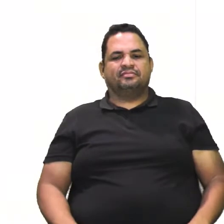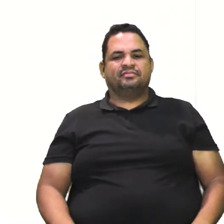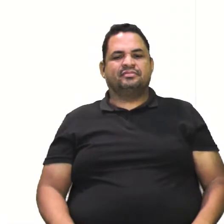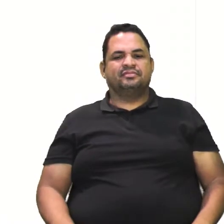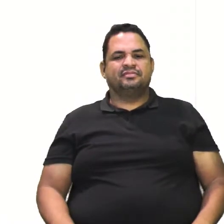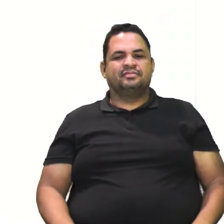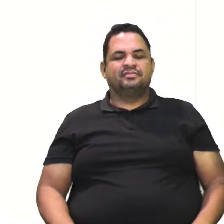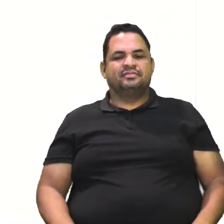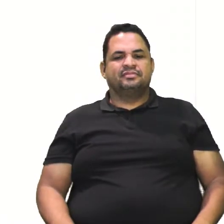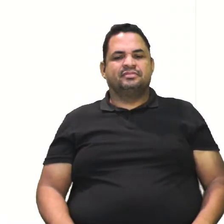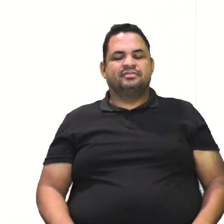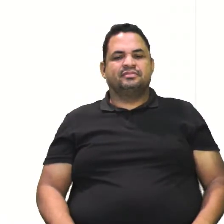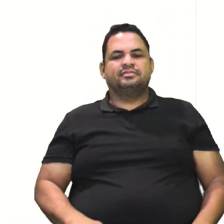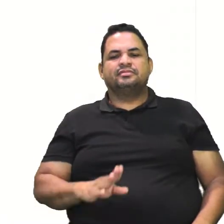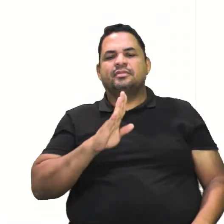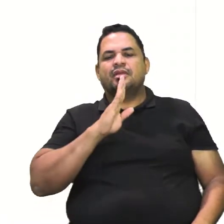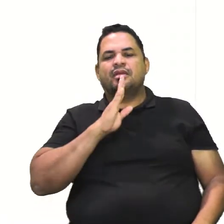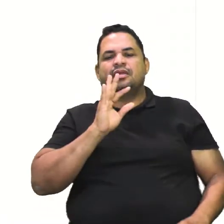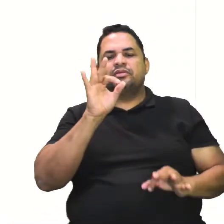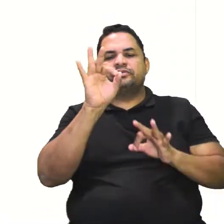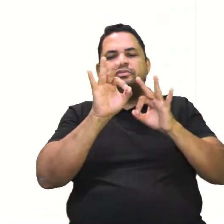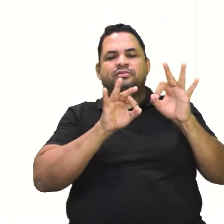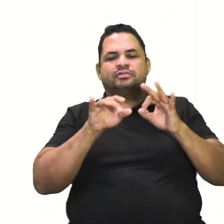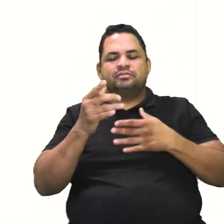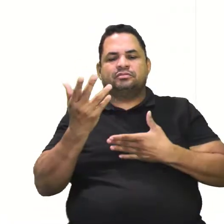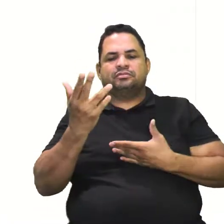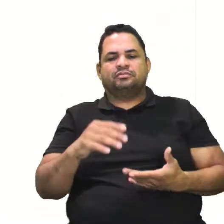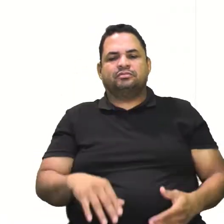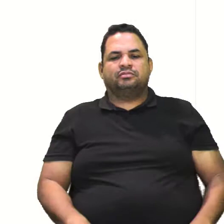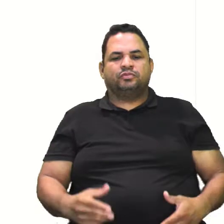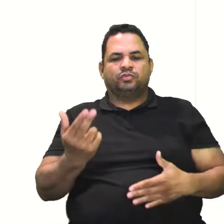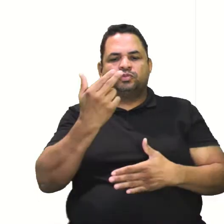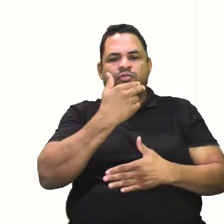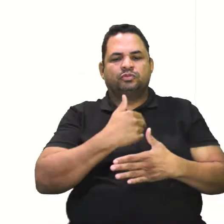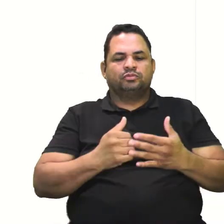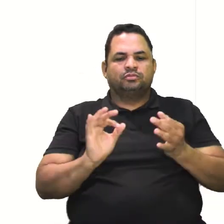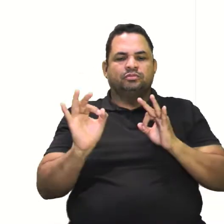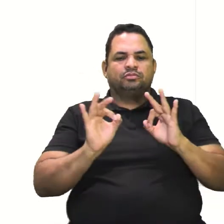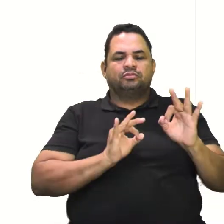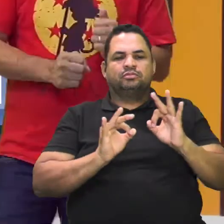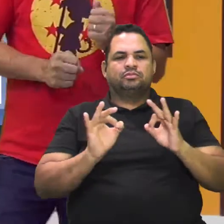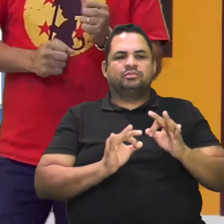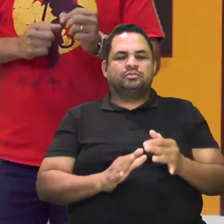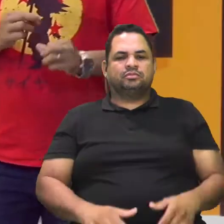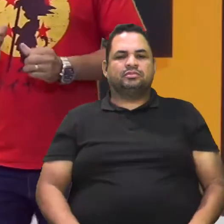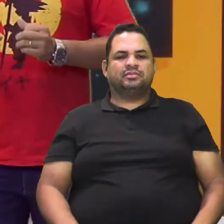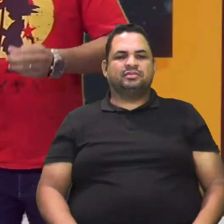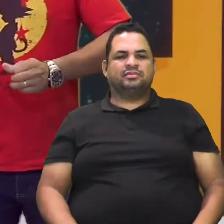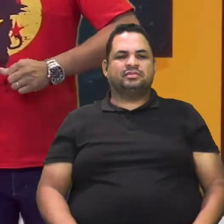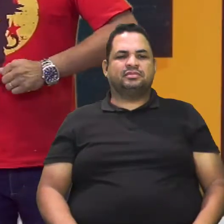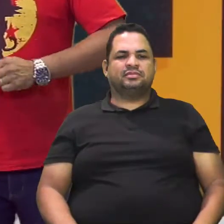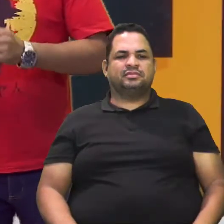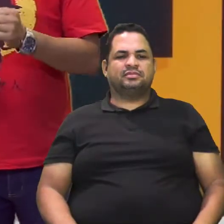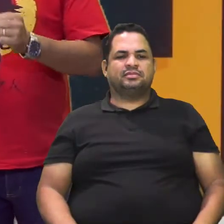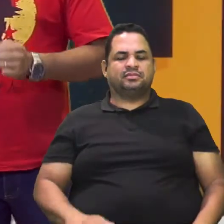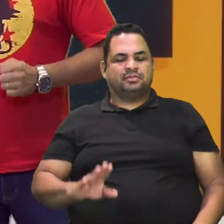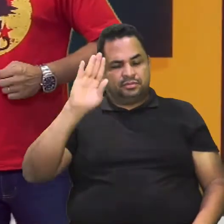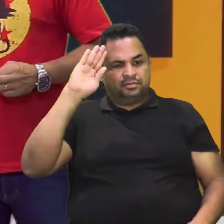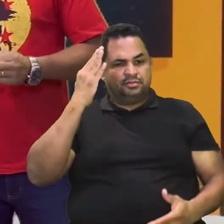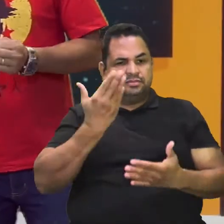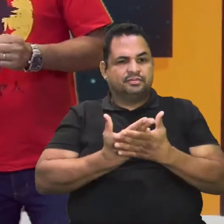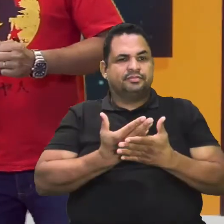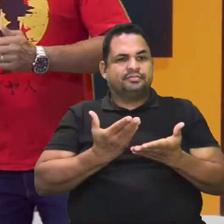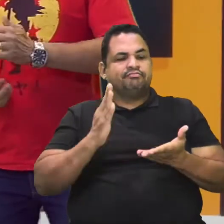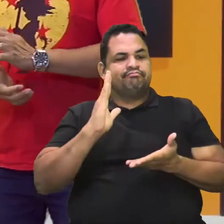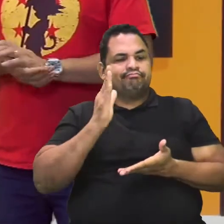da matemática aplicada. Vamos reconhecer formas agora. E aí, vem cá com a gente para reconhecer as formas. A gente acredita que